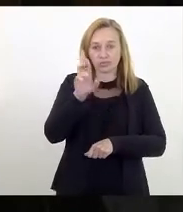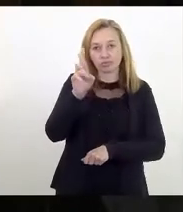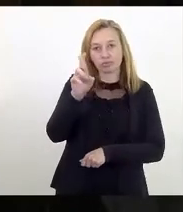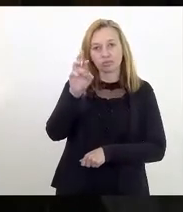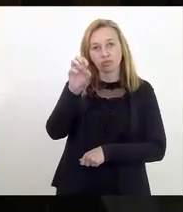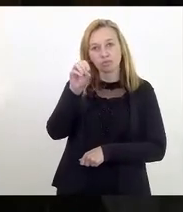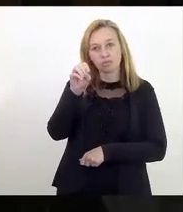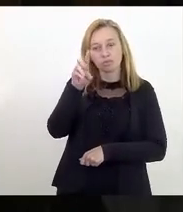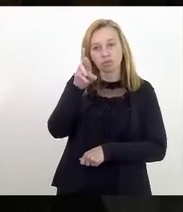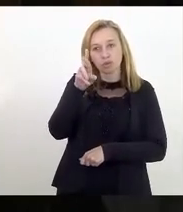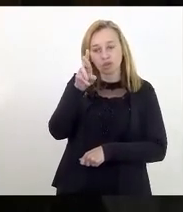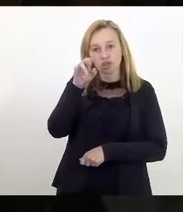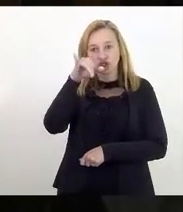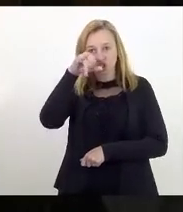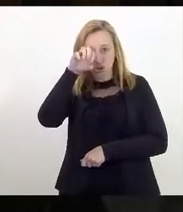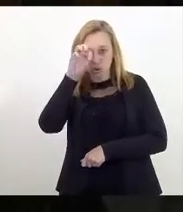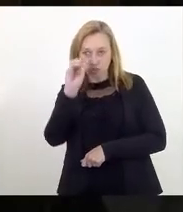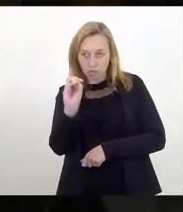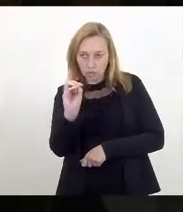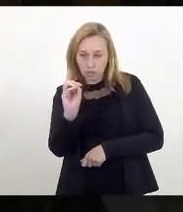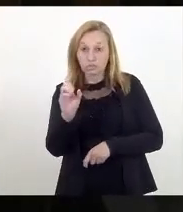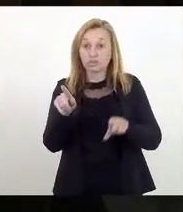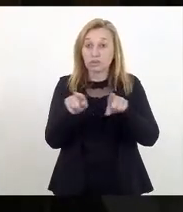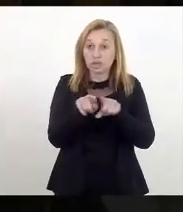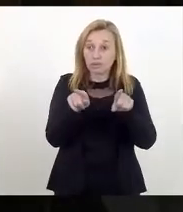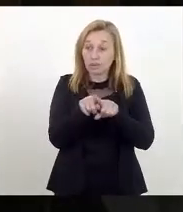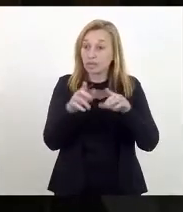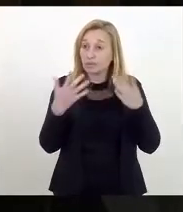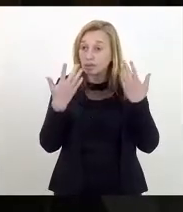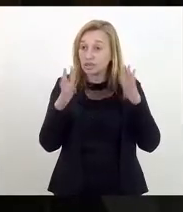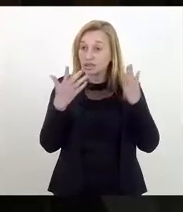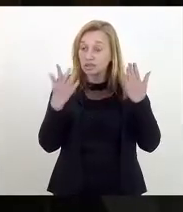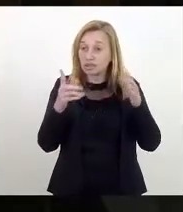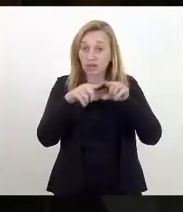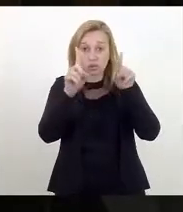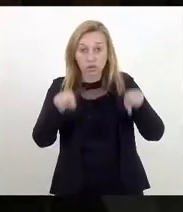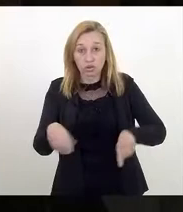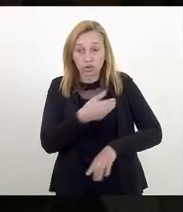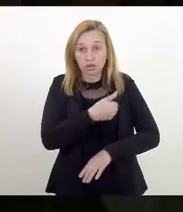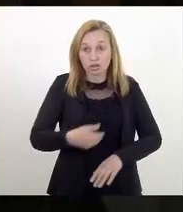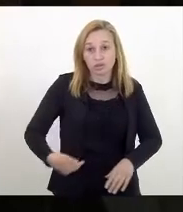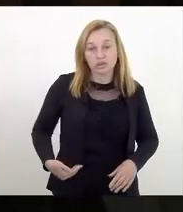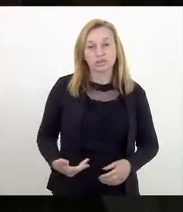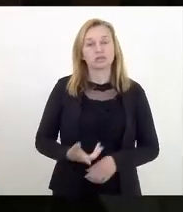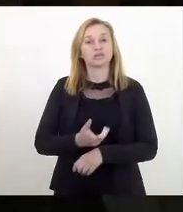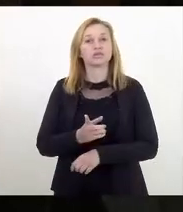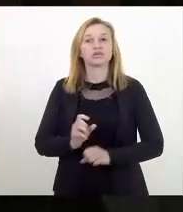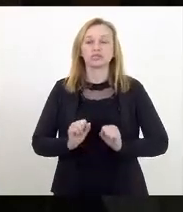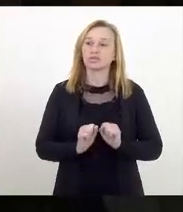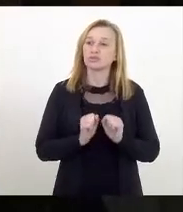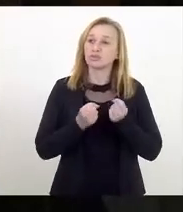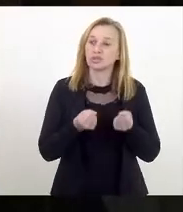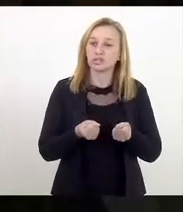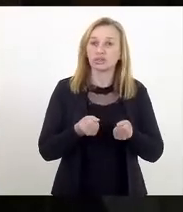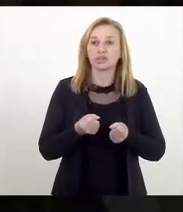quer saudar também os funcionários da Defensoria Pública aqui presente.